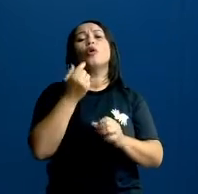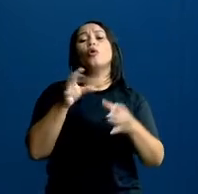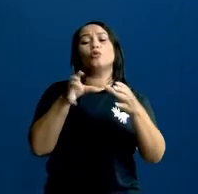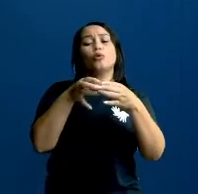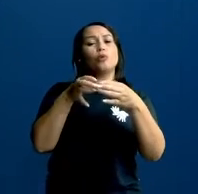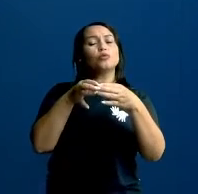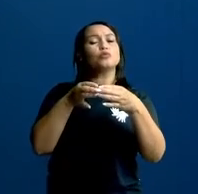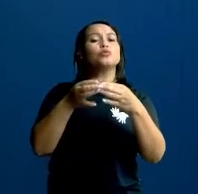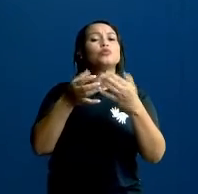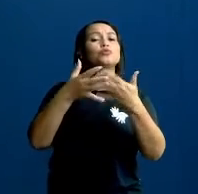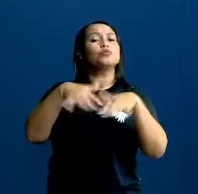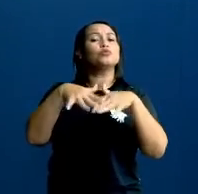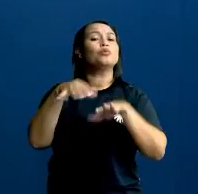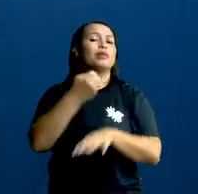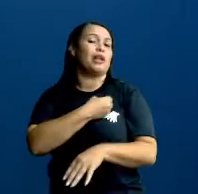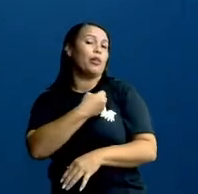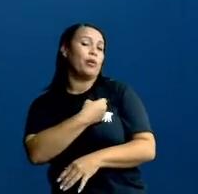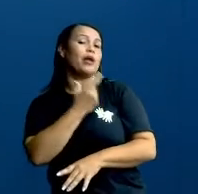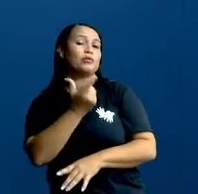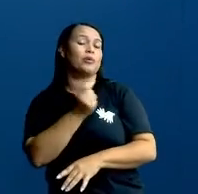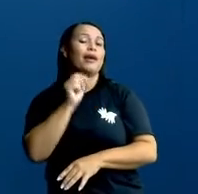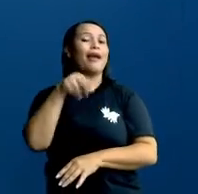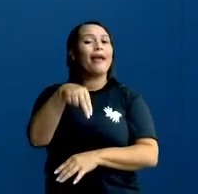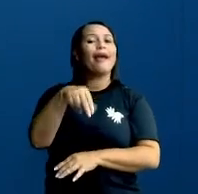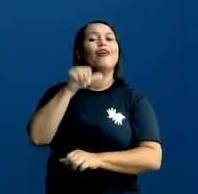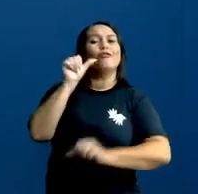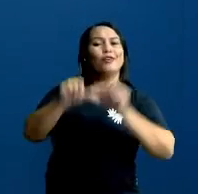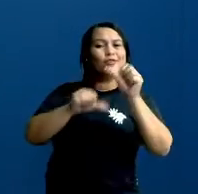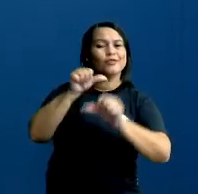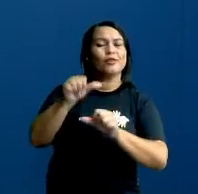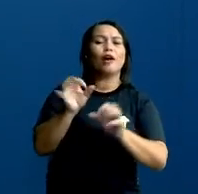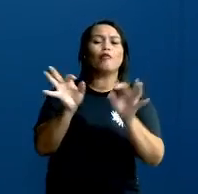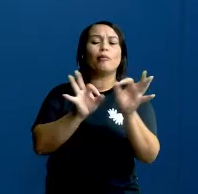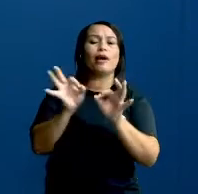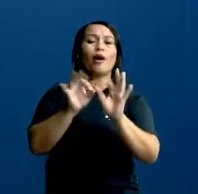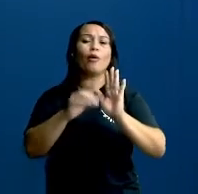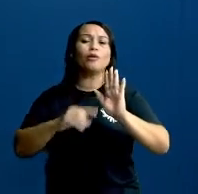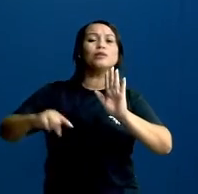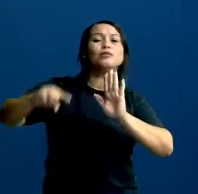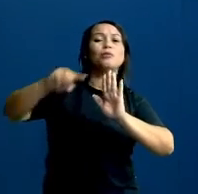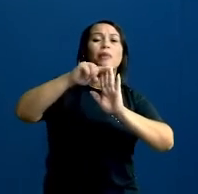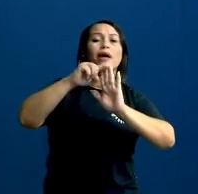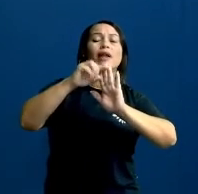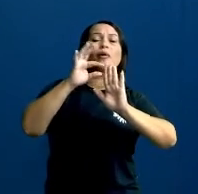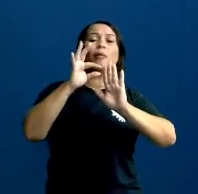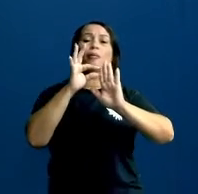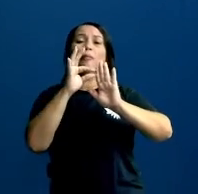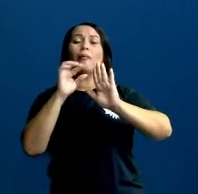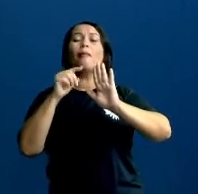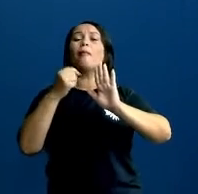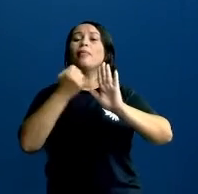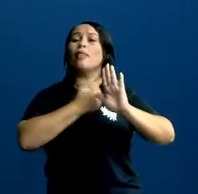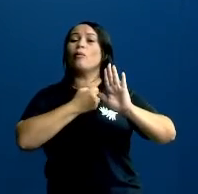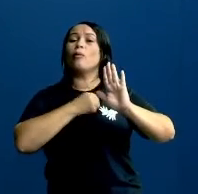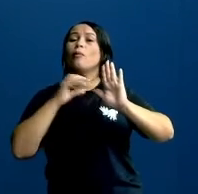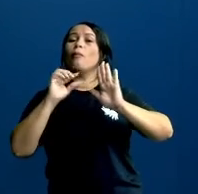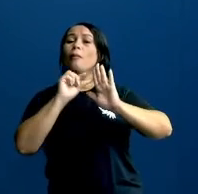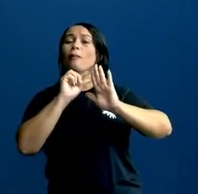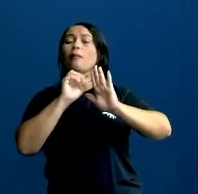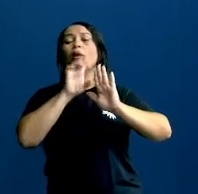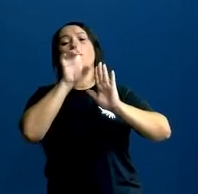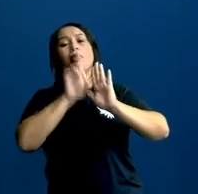conjuntos dos números naturais, como a gente já falou, eu vou fazer uma troca, vou para a ordem superior, pegar